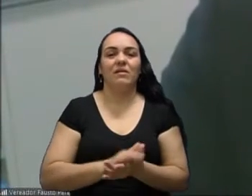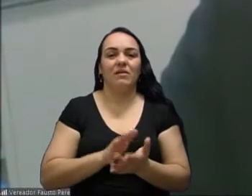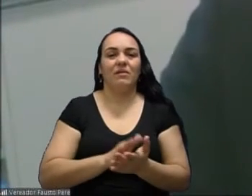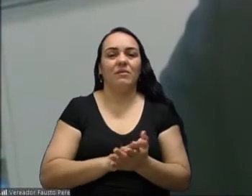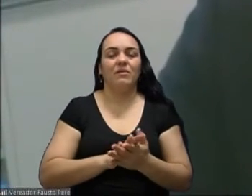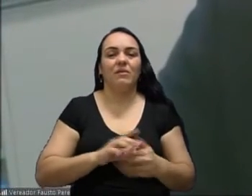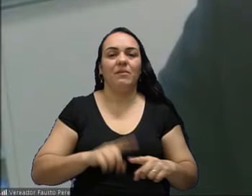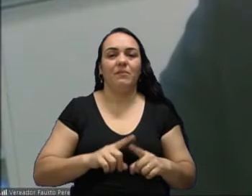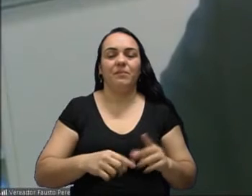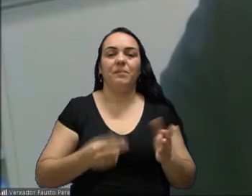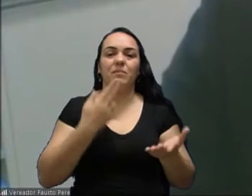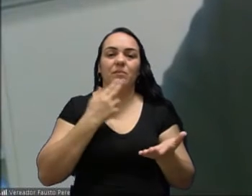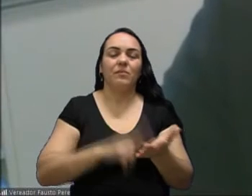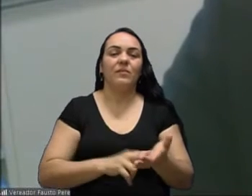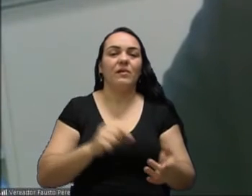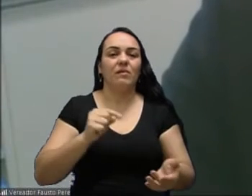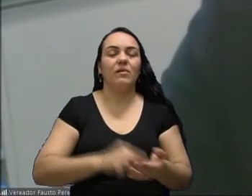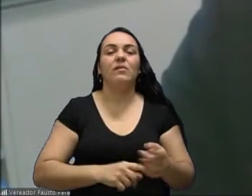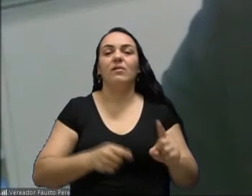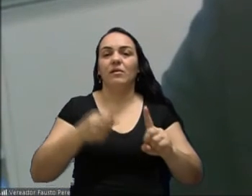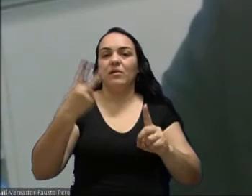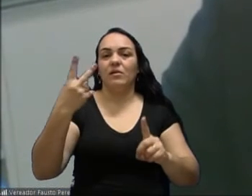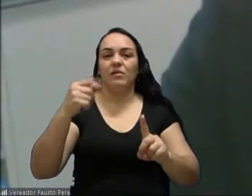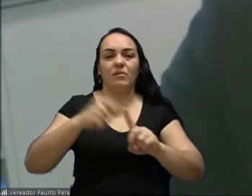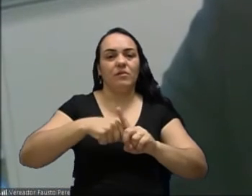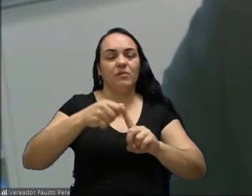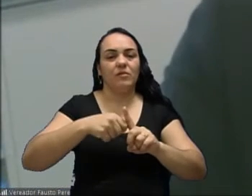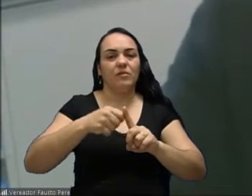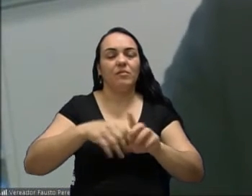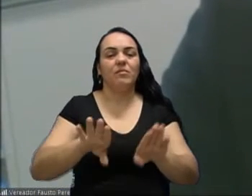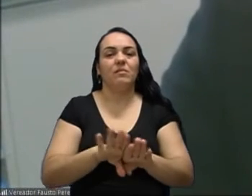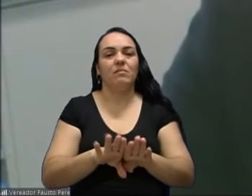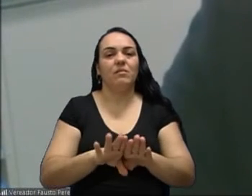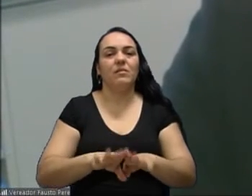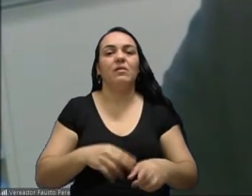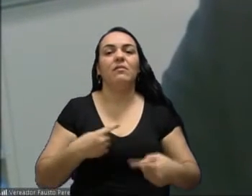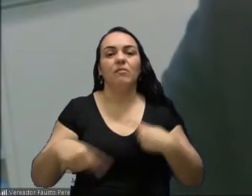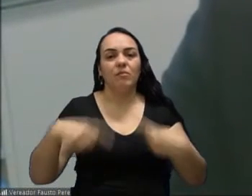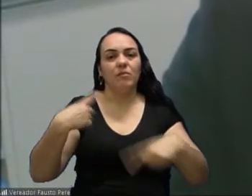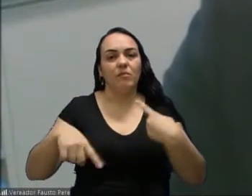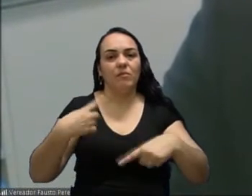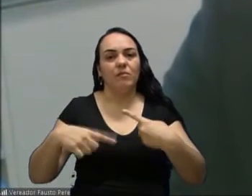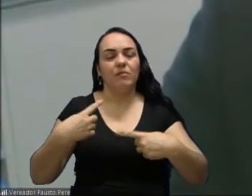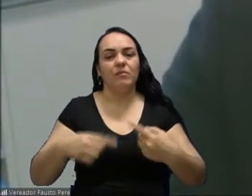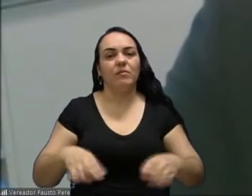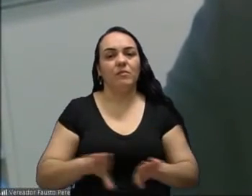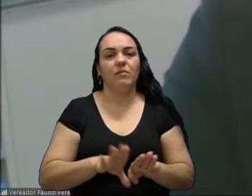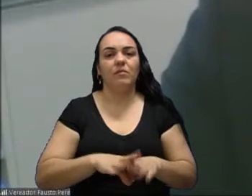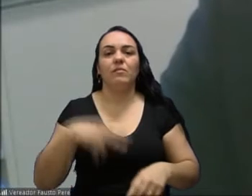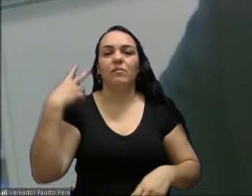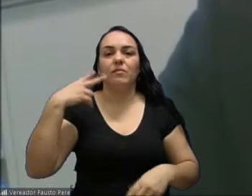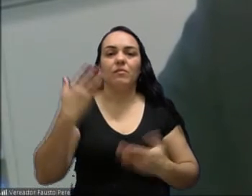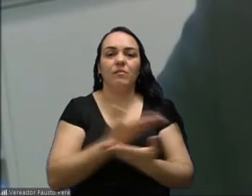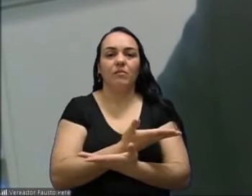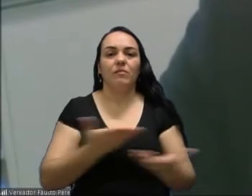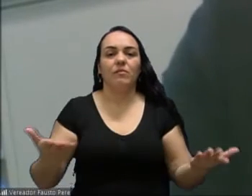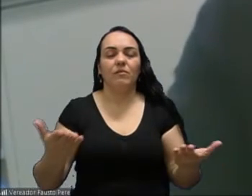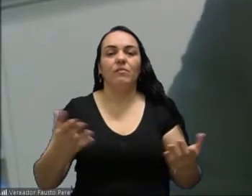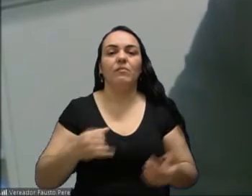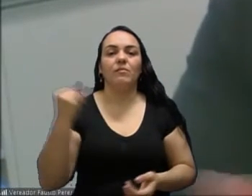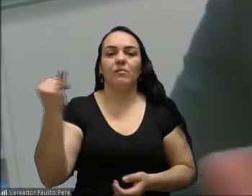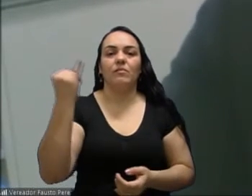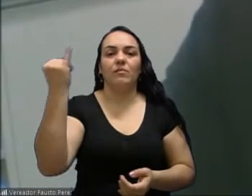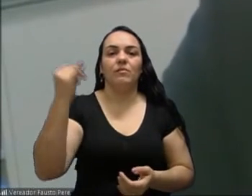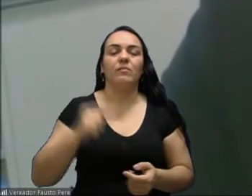que eu protocolei ela dois meses e meio aqui na Câmara e ela veio agora para a discussão aqui de nós vereadores e vereadoras muito